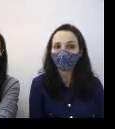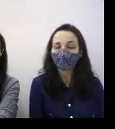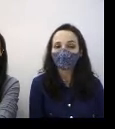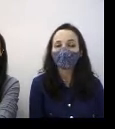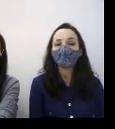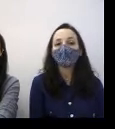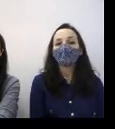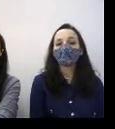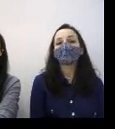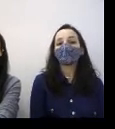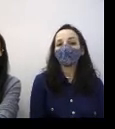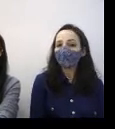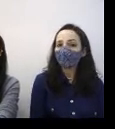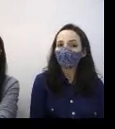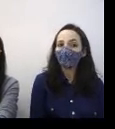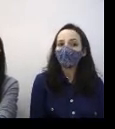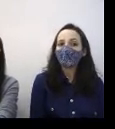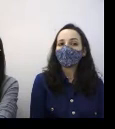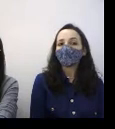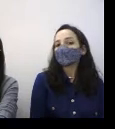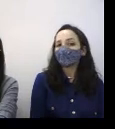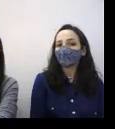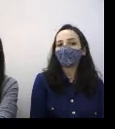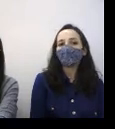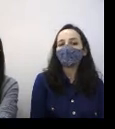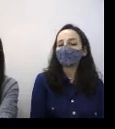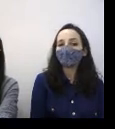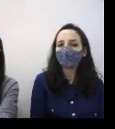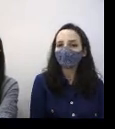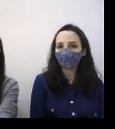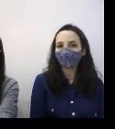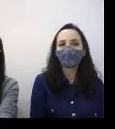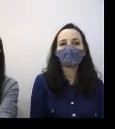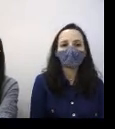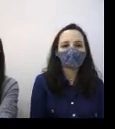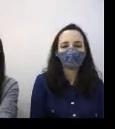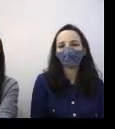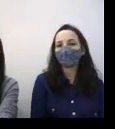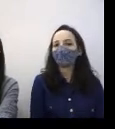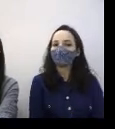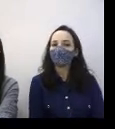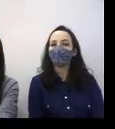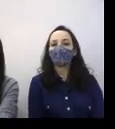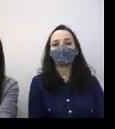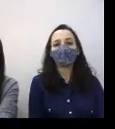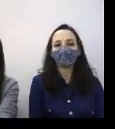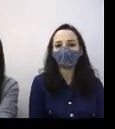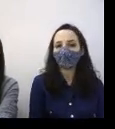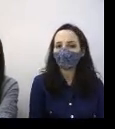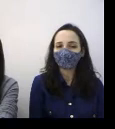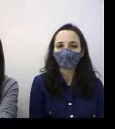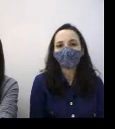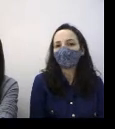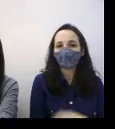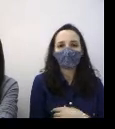diferenciar, né? Porque o luto, ele é de modo geral uma reação a perda de um ente querido, a perda de